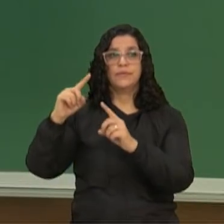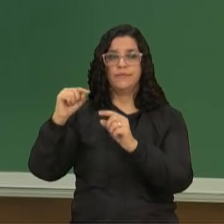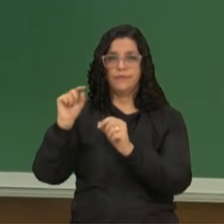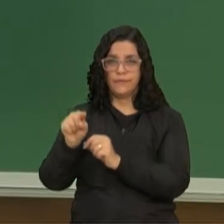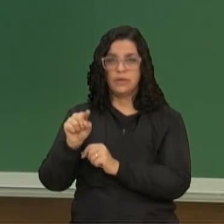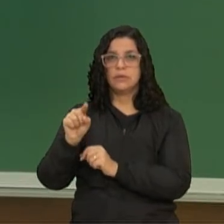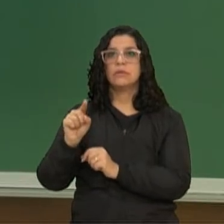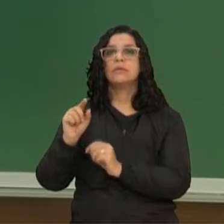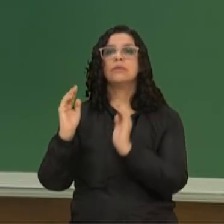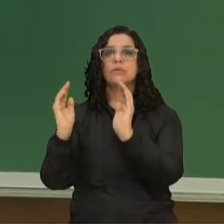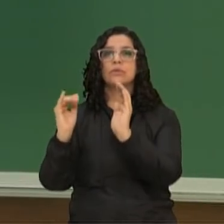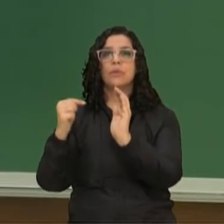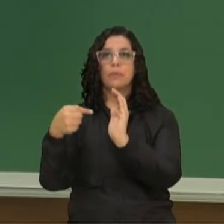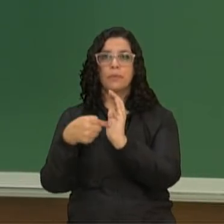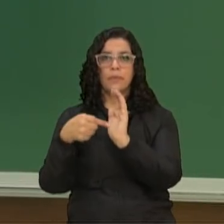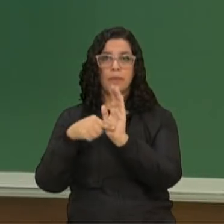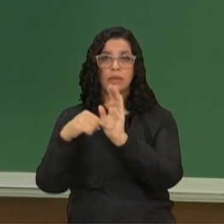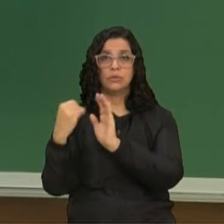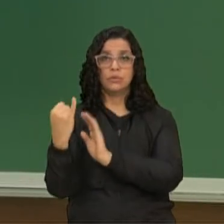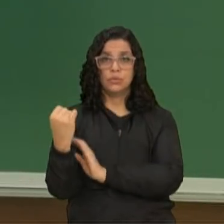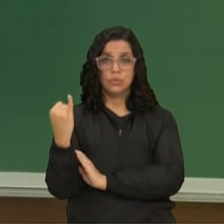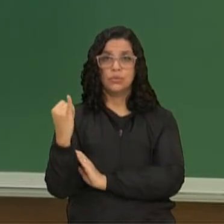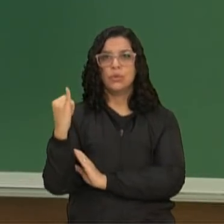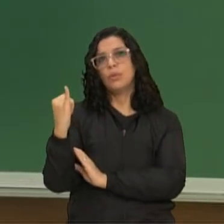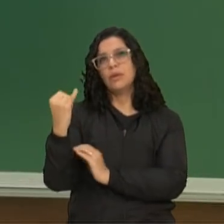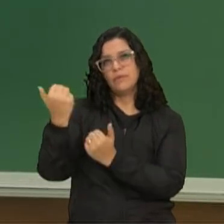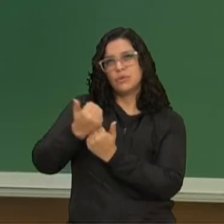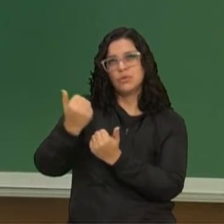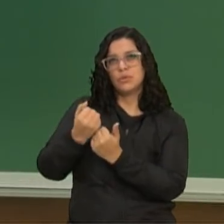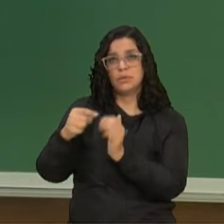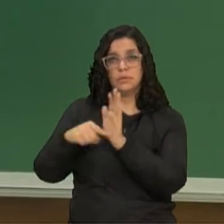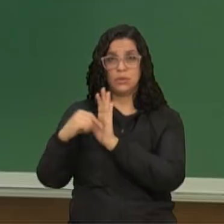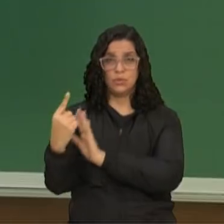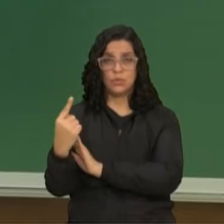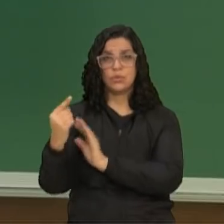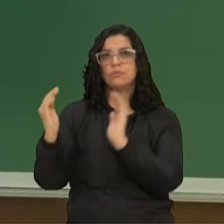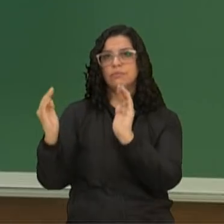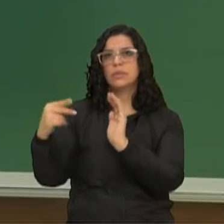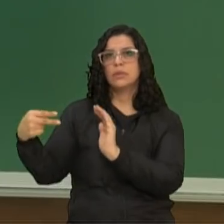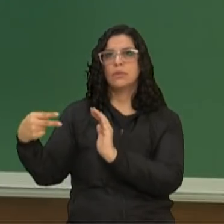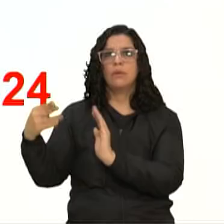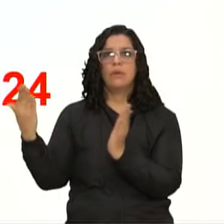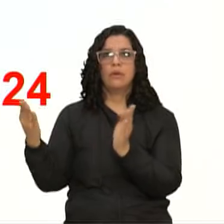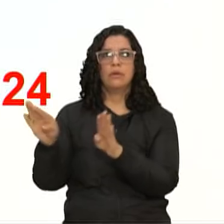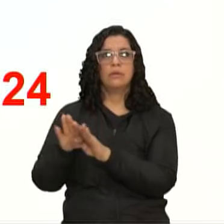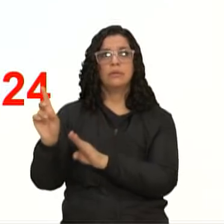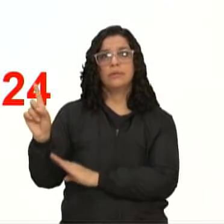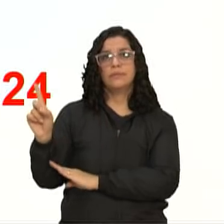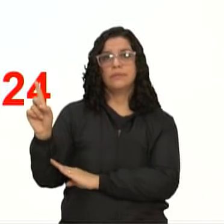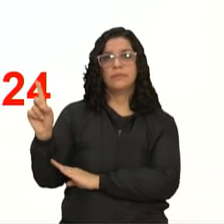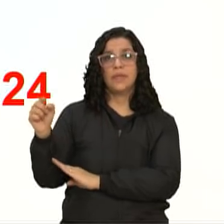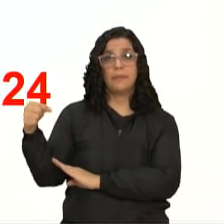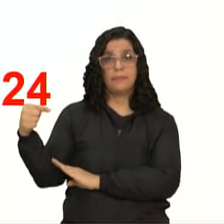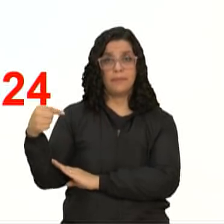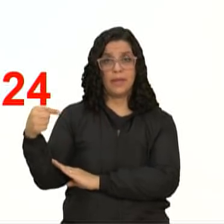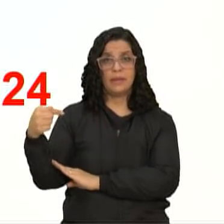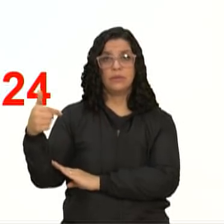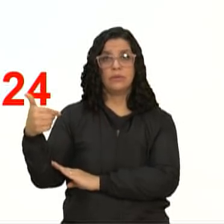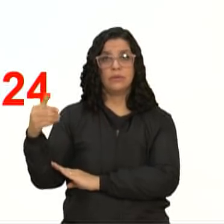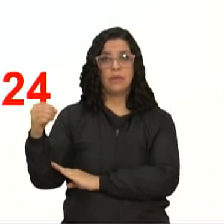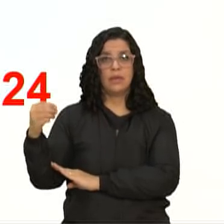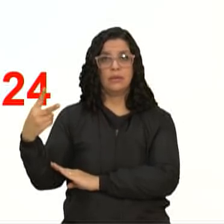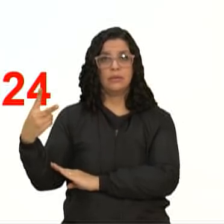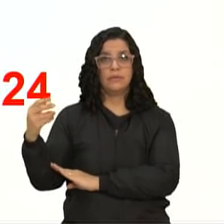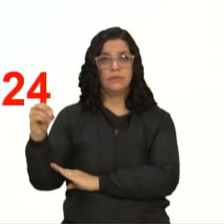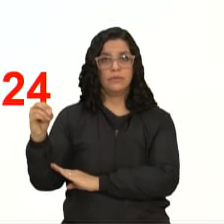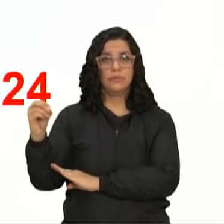o i elevado a 10, que é igual a i ao quadrado, que vale menos 1. Portanto, a resposta dessa potência vai dar